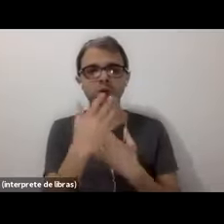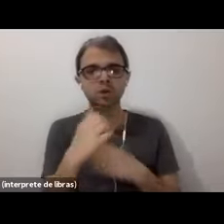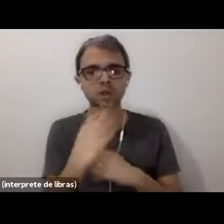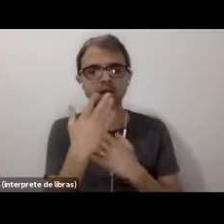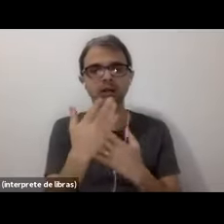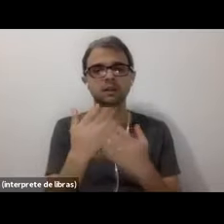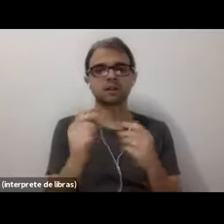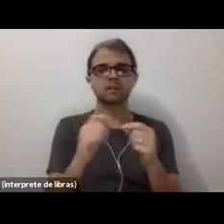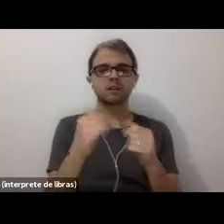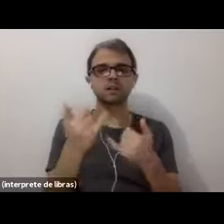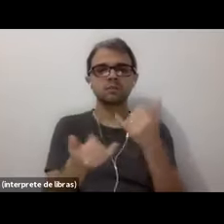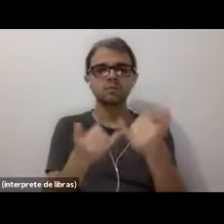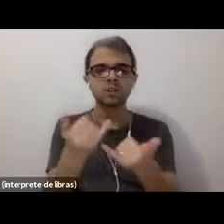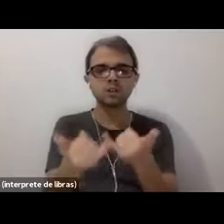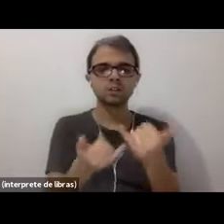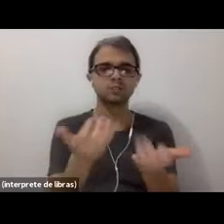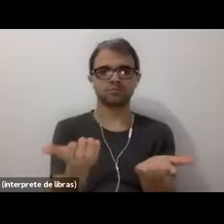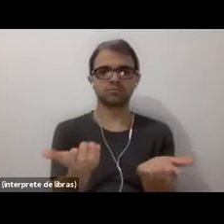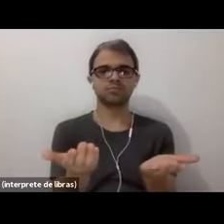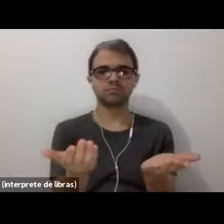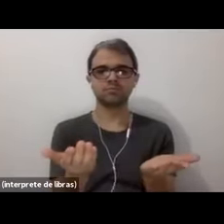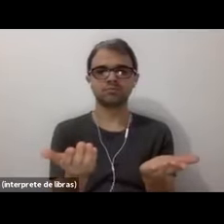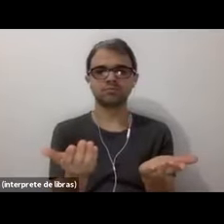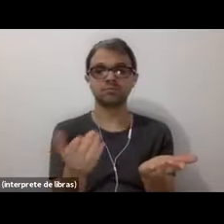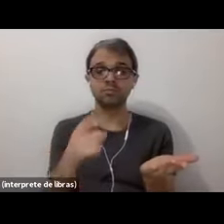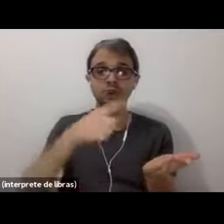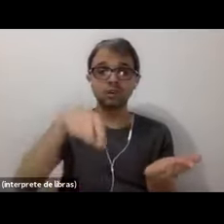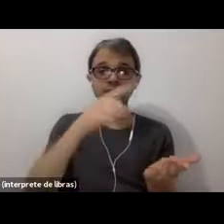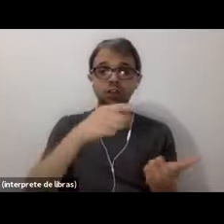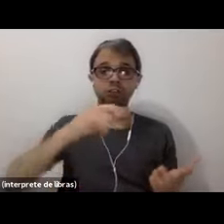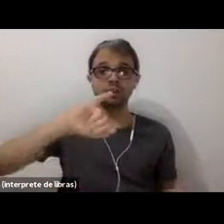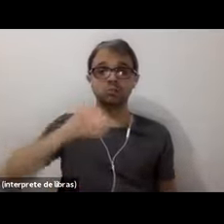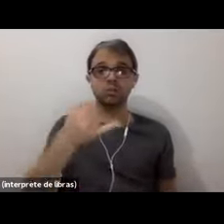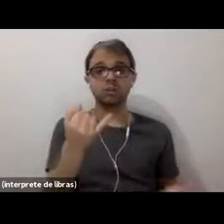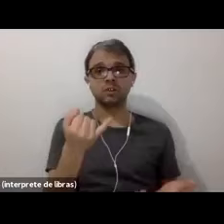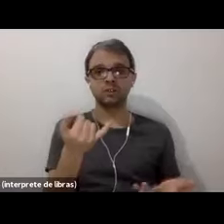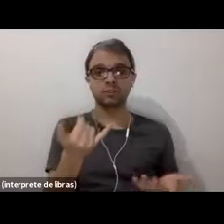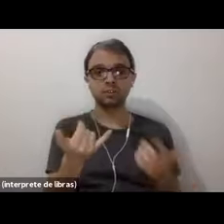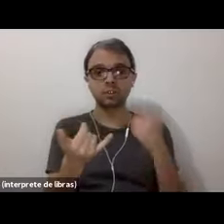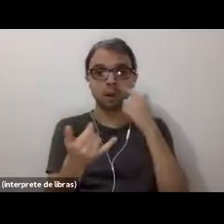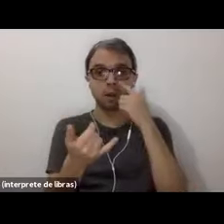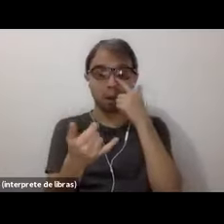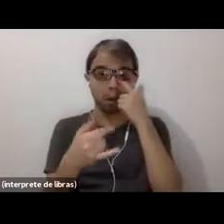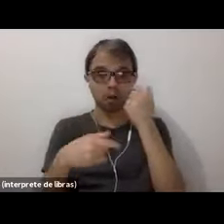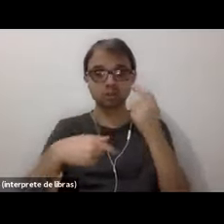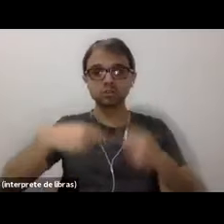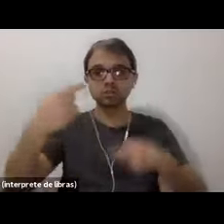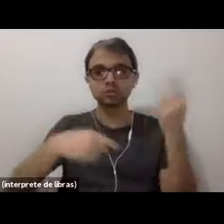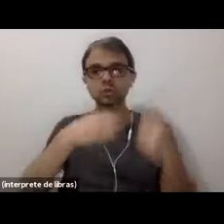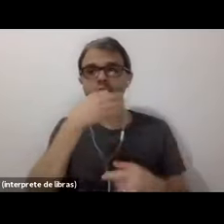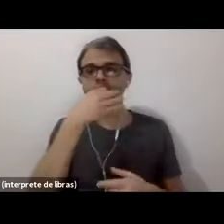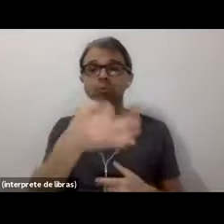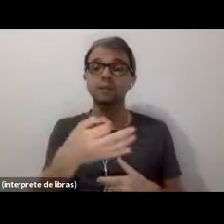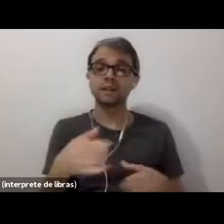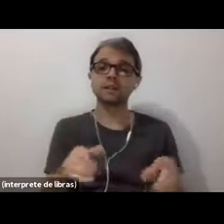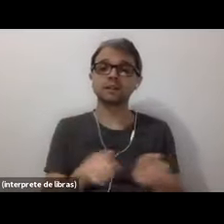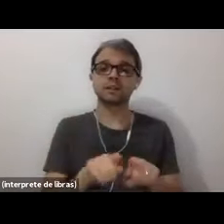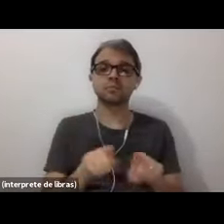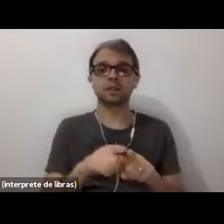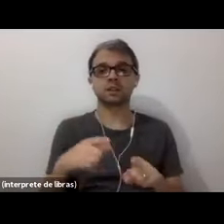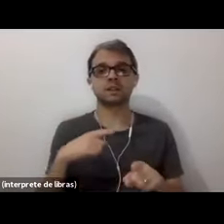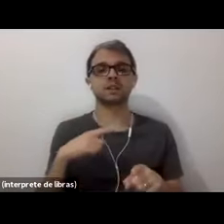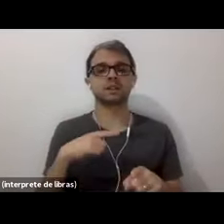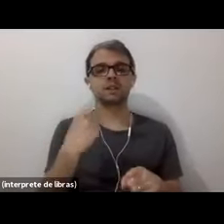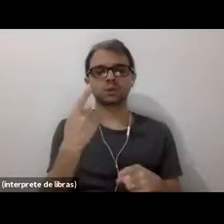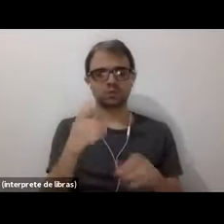esse espaço para trazer à tona algumas coisas. E oriundo também das nossas reuniões do projeto de gestores, as